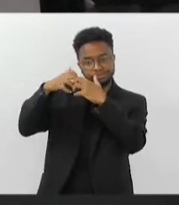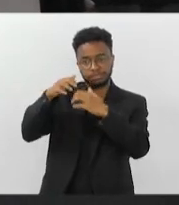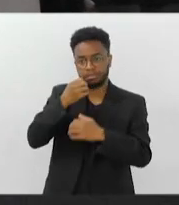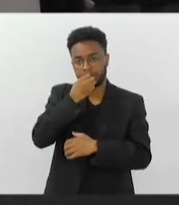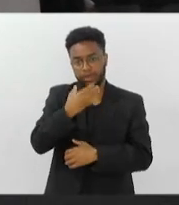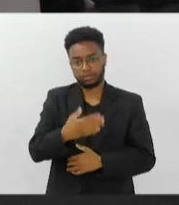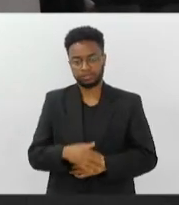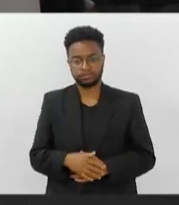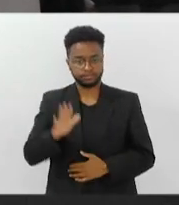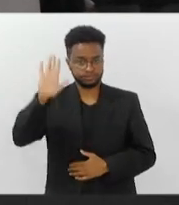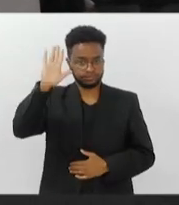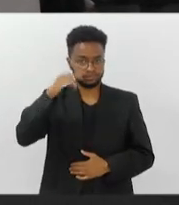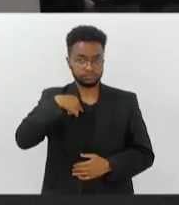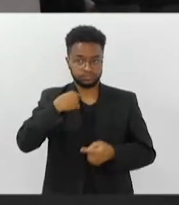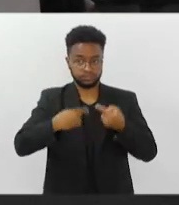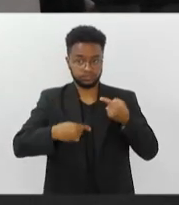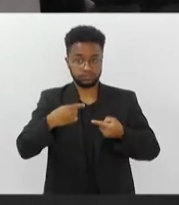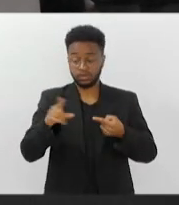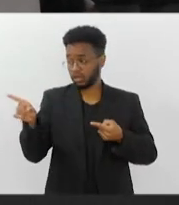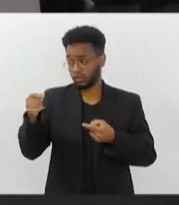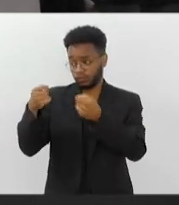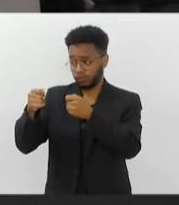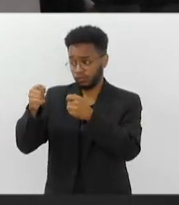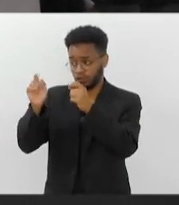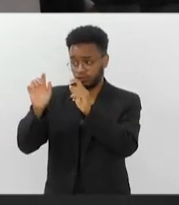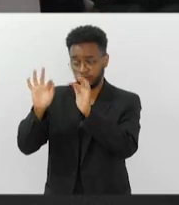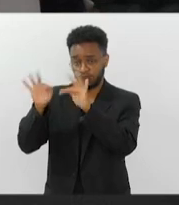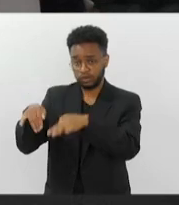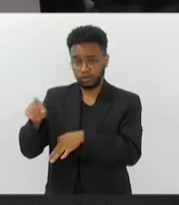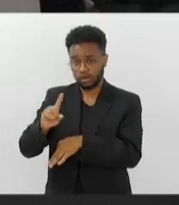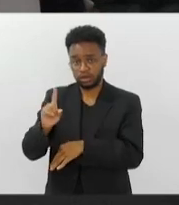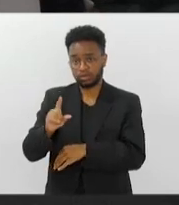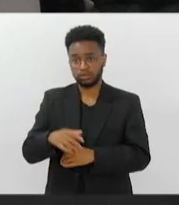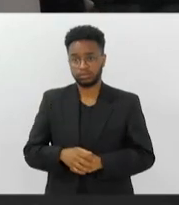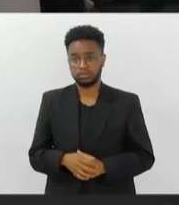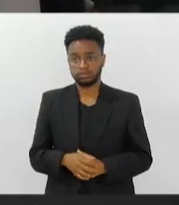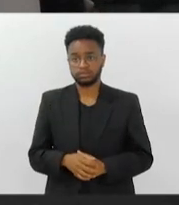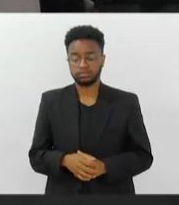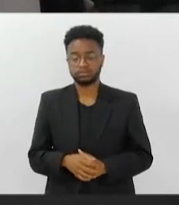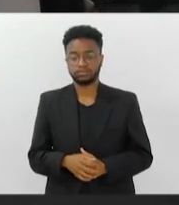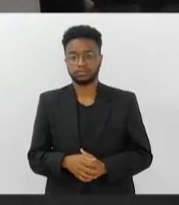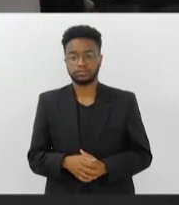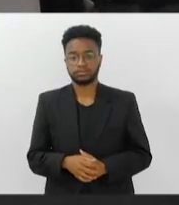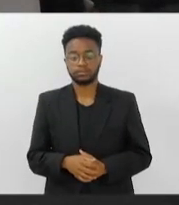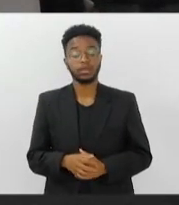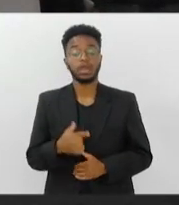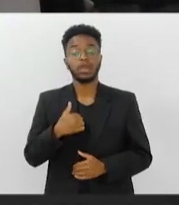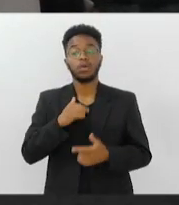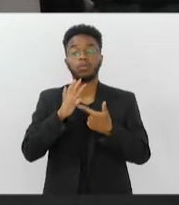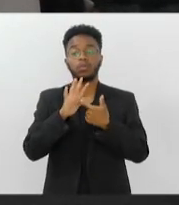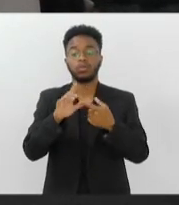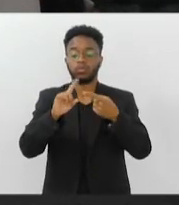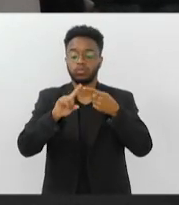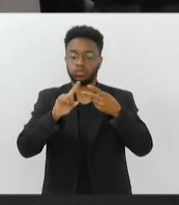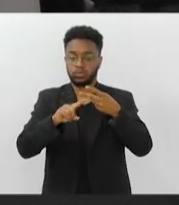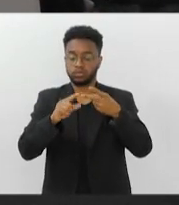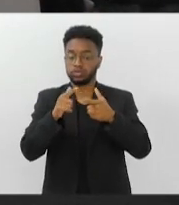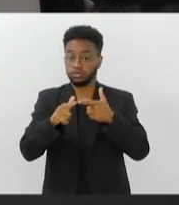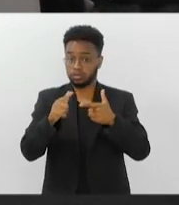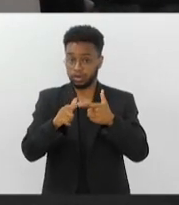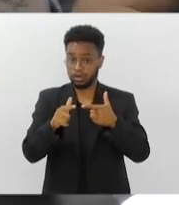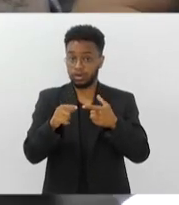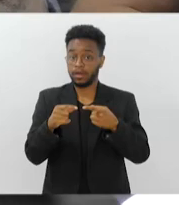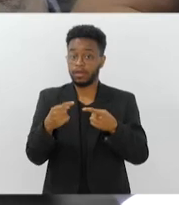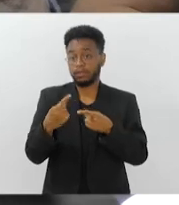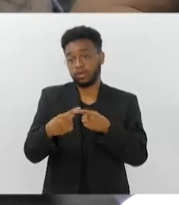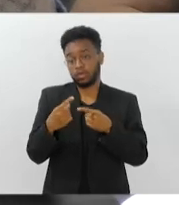Pode discutir, presidente. Não, ela não terminou não ainda. É que eu pedi uma parte. Eu estou levantando esses dois problemas. Um, claro, é